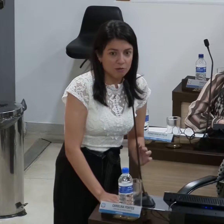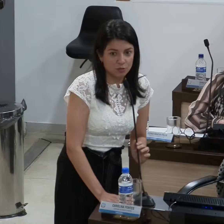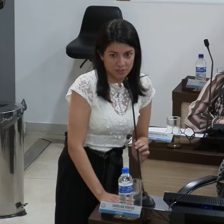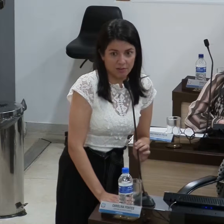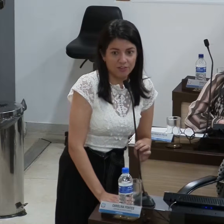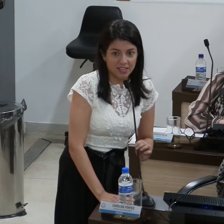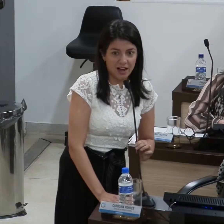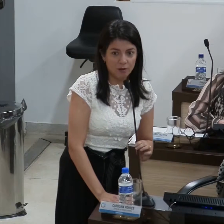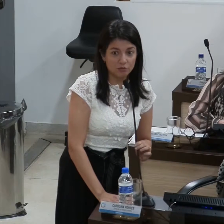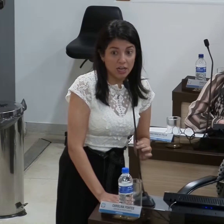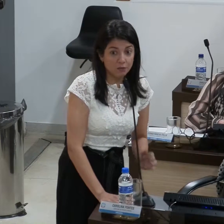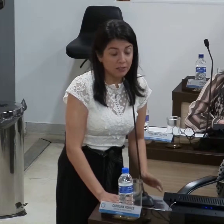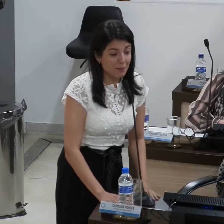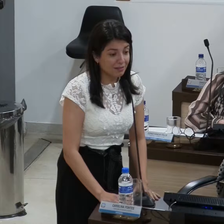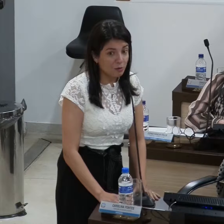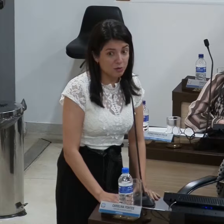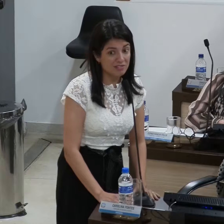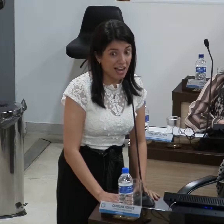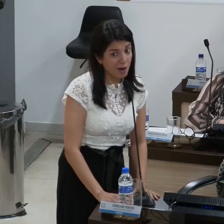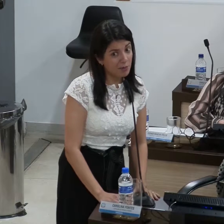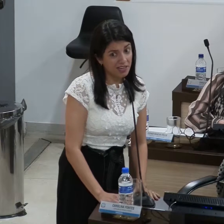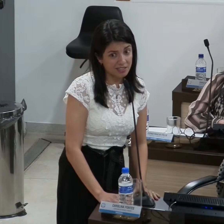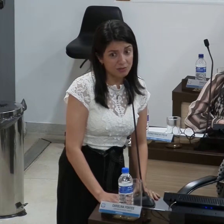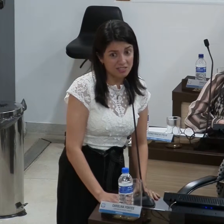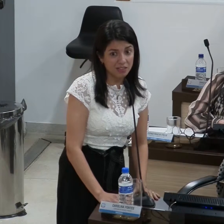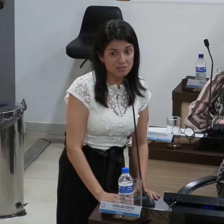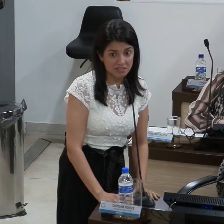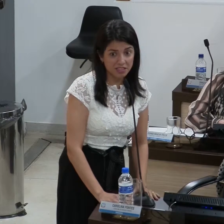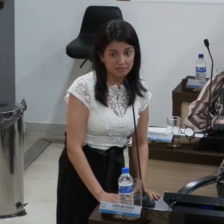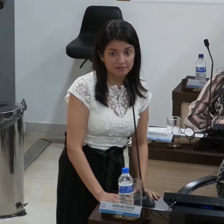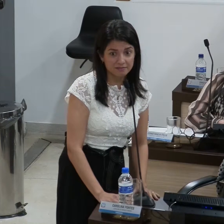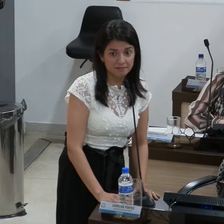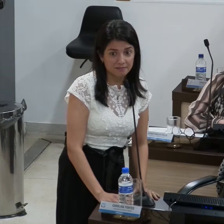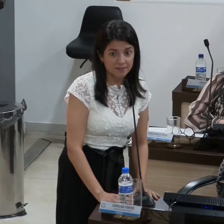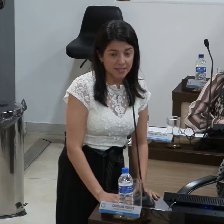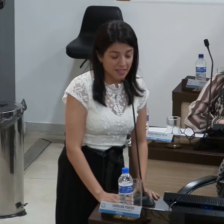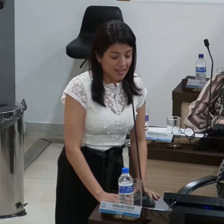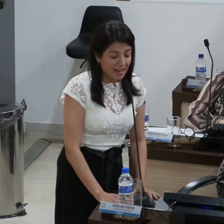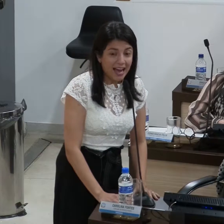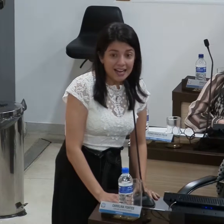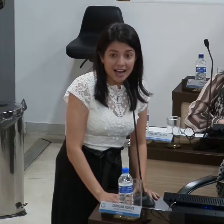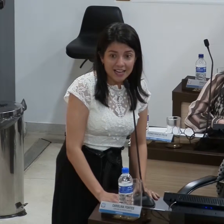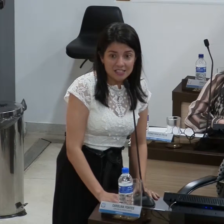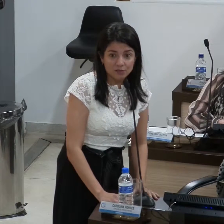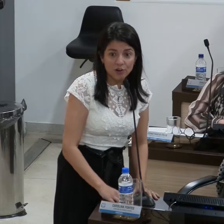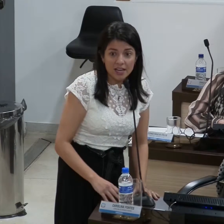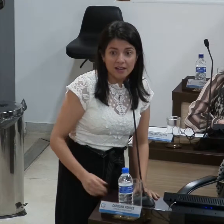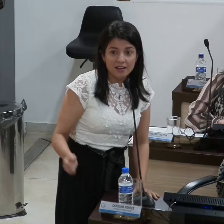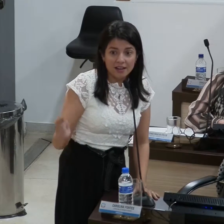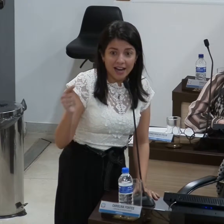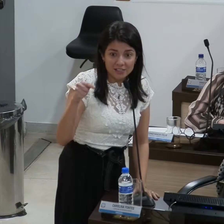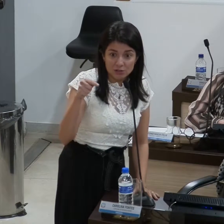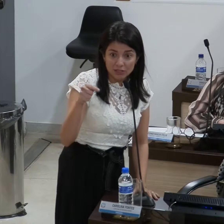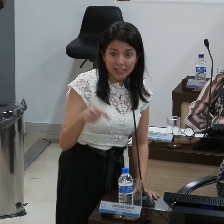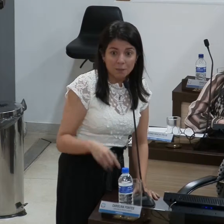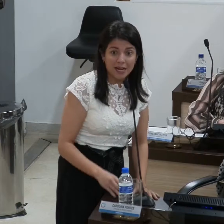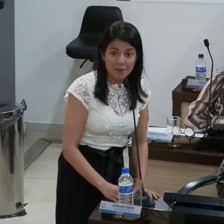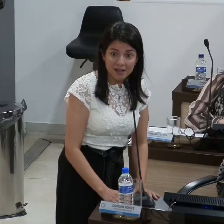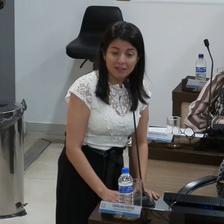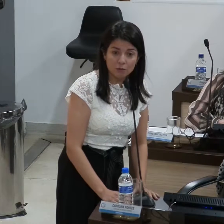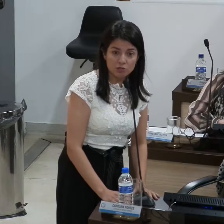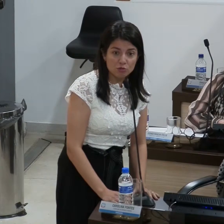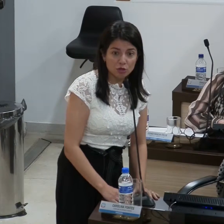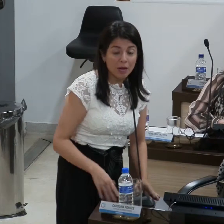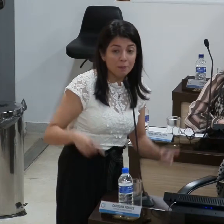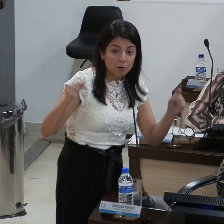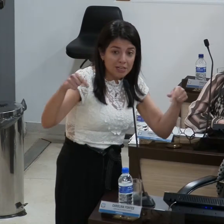da Constituição Federal, o direito fundamental social é a obrigação do Estado, sim. Aliás, foi adicionado pela